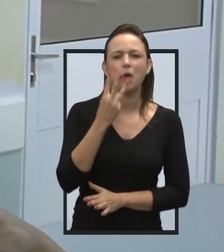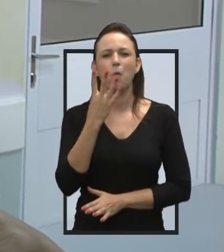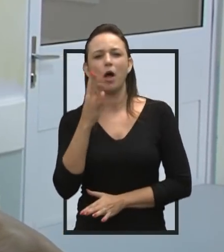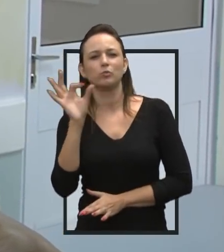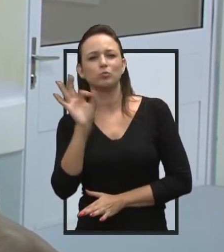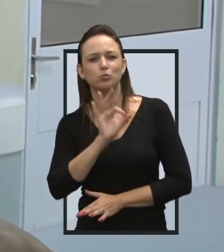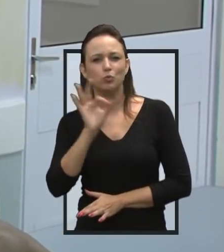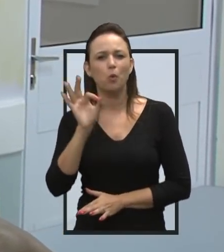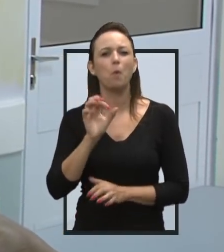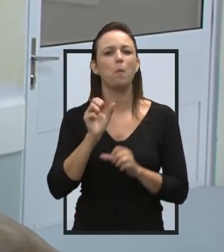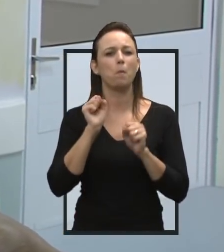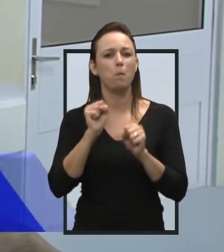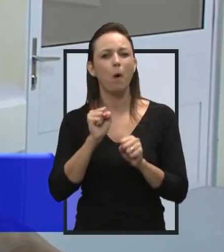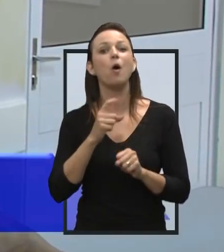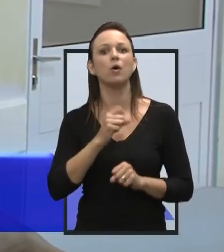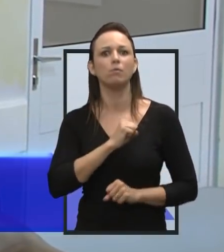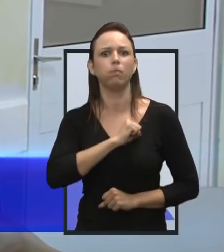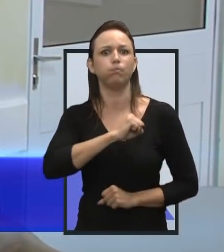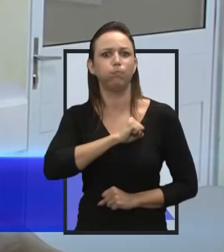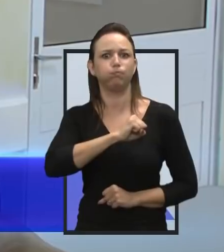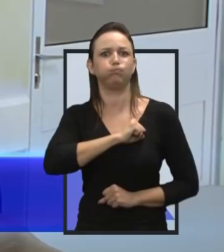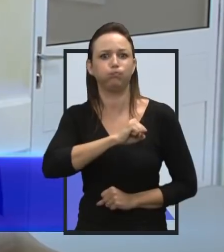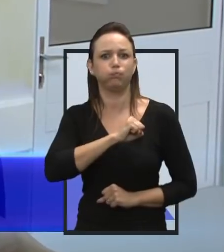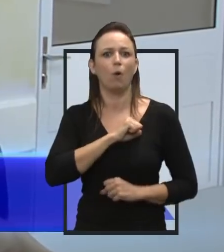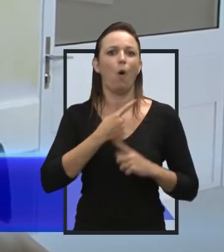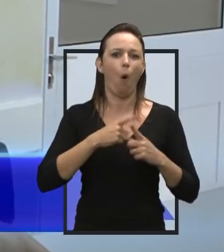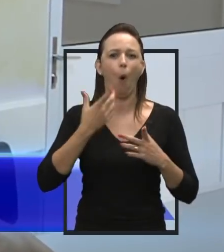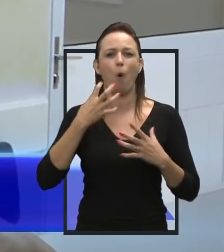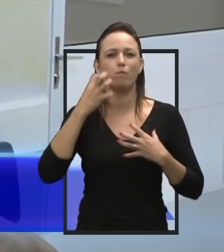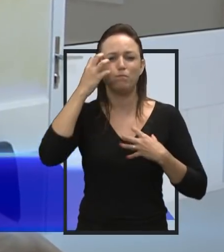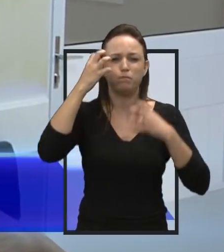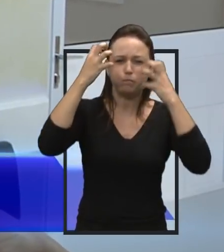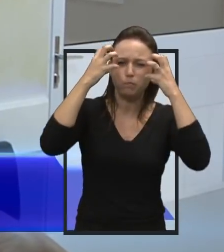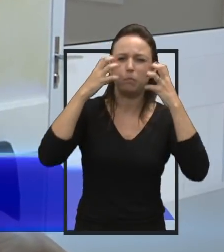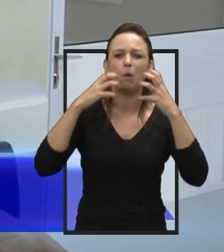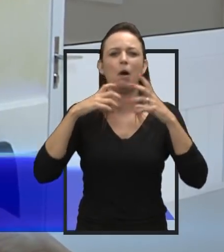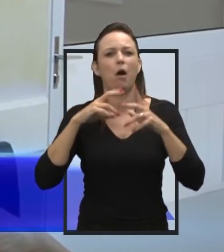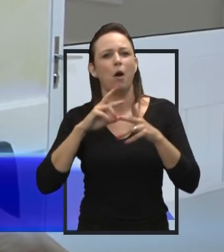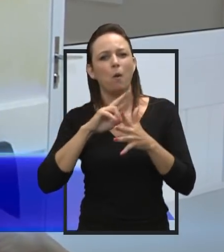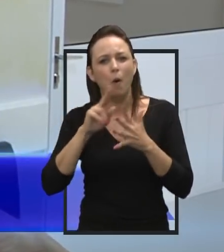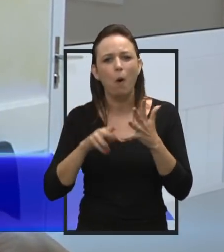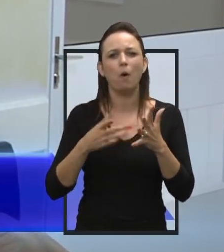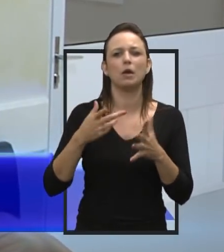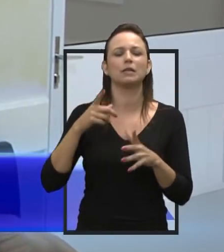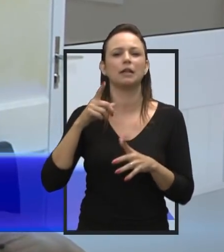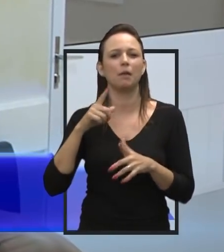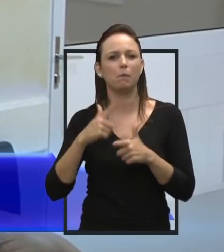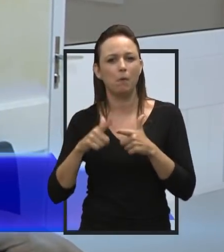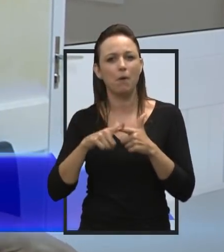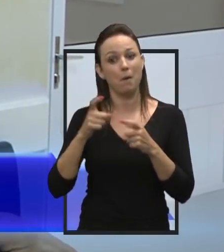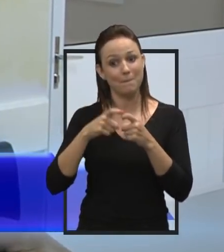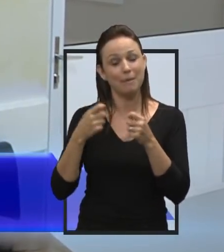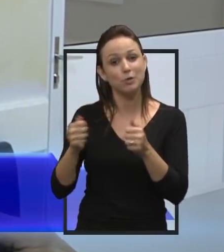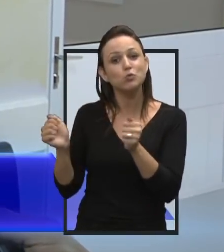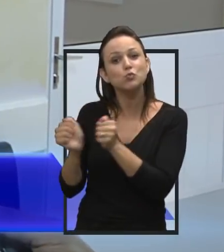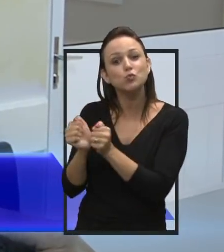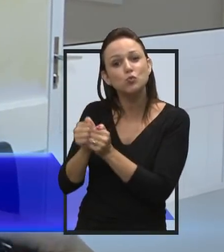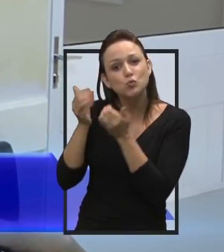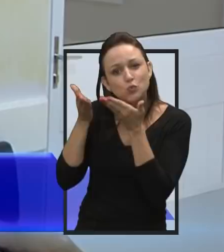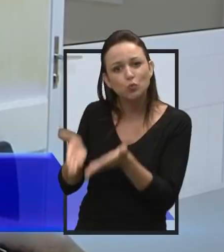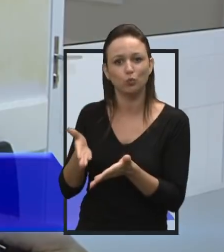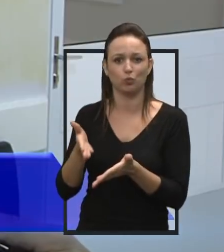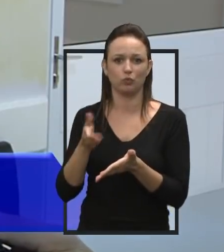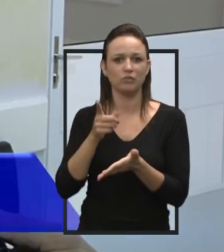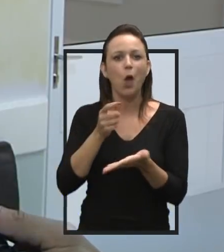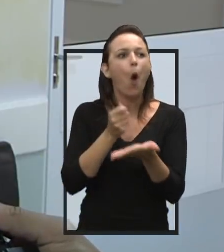casos pode desencadear um choque anafilático, o médico tem que estar junto para desfazer isso aí. Então, primeiro que não tem nem que você